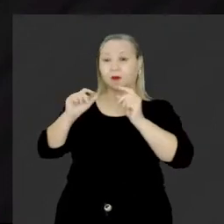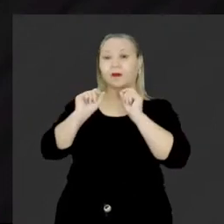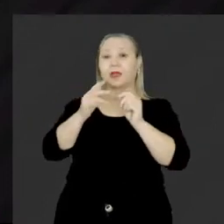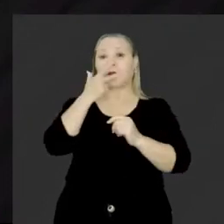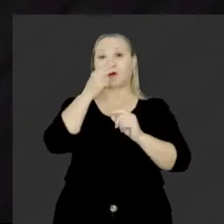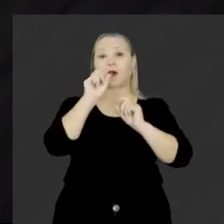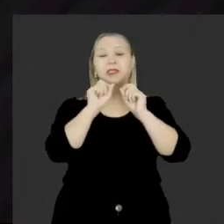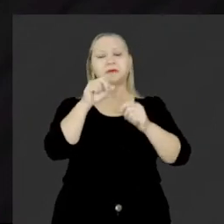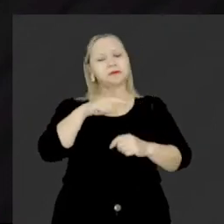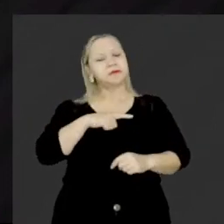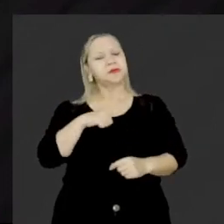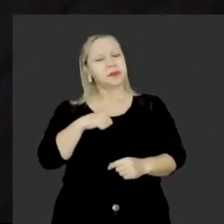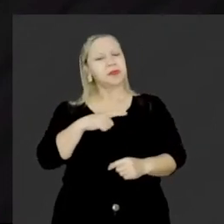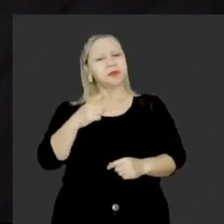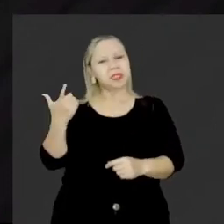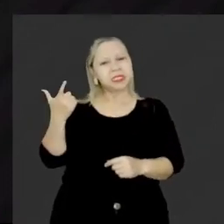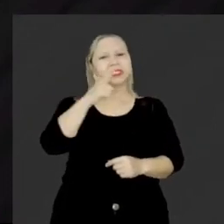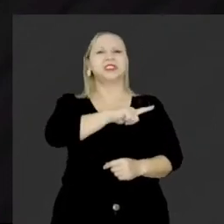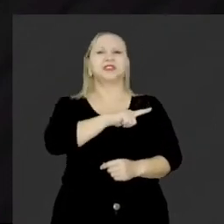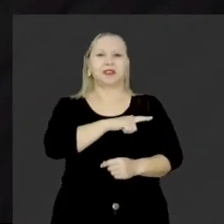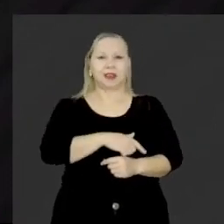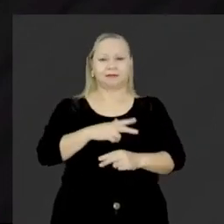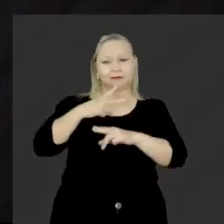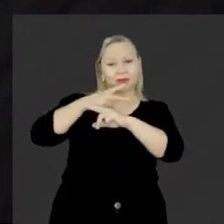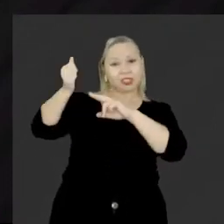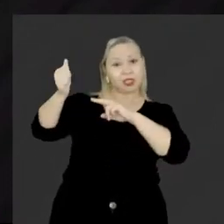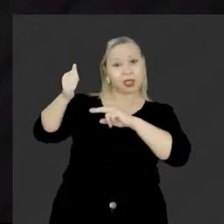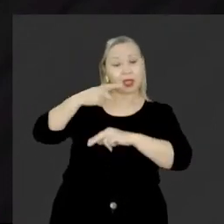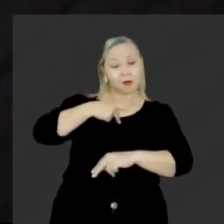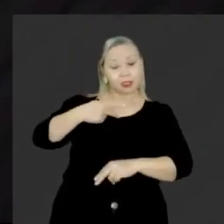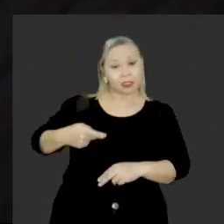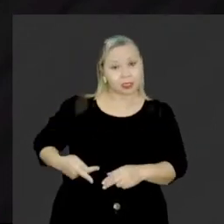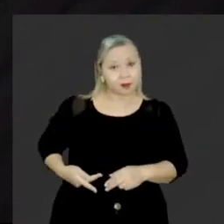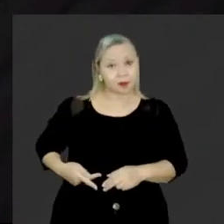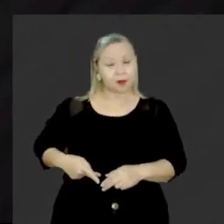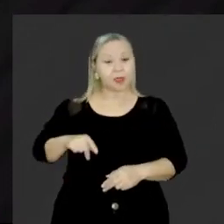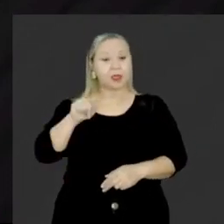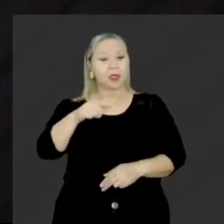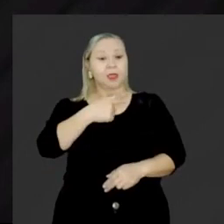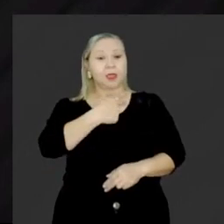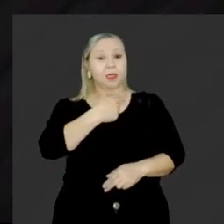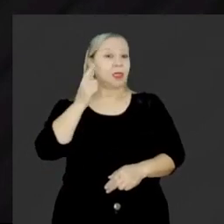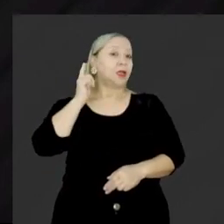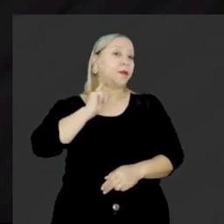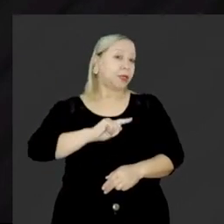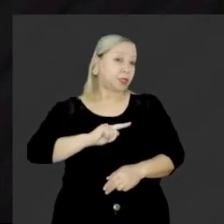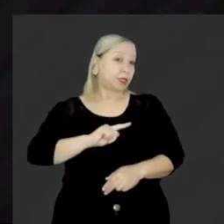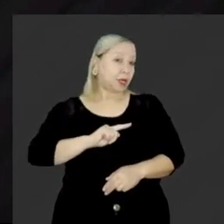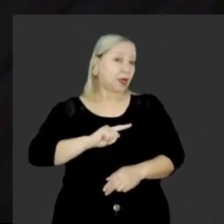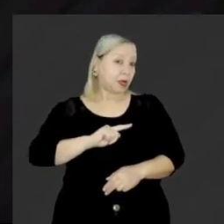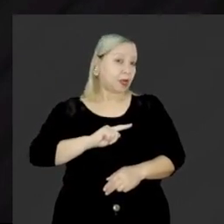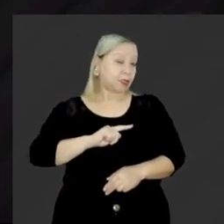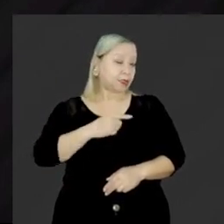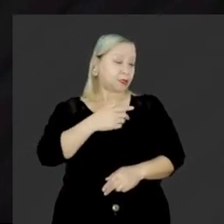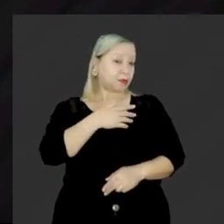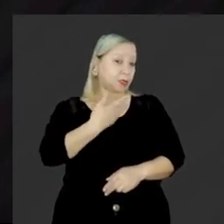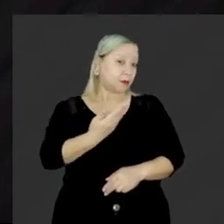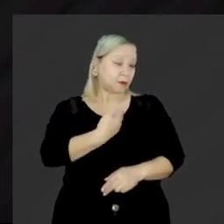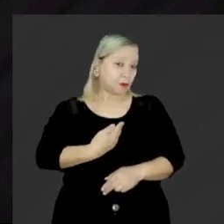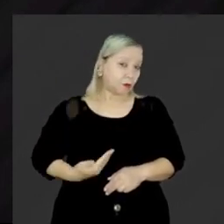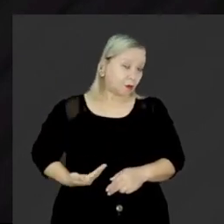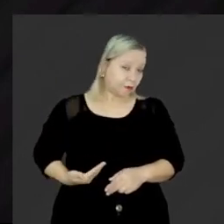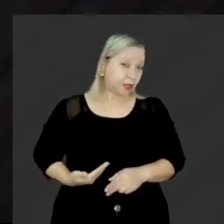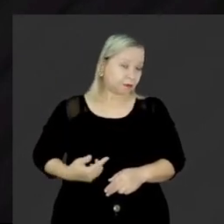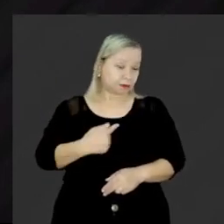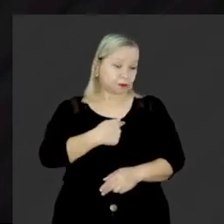eleições se tiver o apoio do PT? E sobre a reunião em São Paulo, eu tive informações seguras de que essa reunião ocorreu. Eu queria que o senhor confirmasse se ocorreu ou não ocorreu, e o que